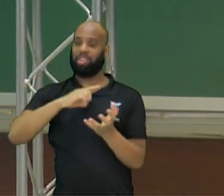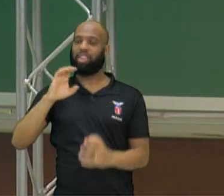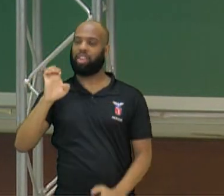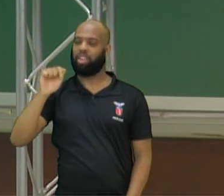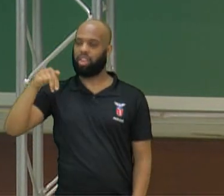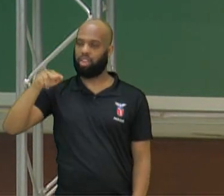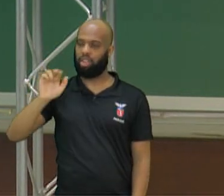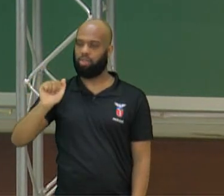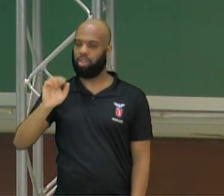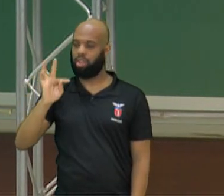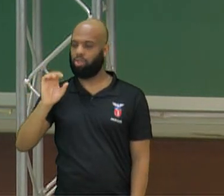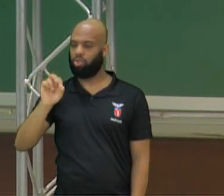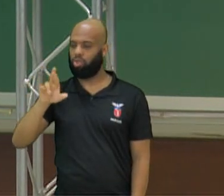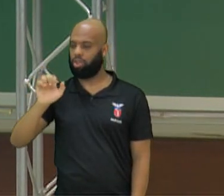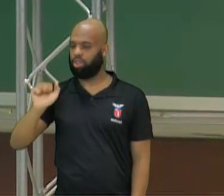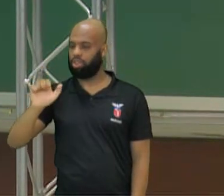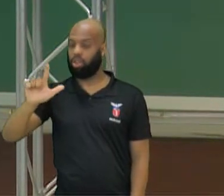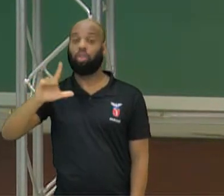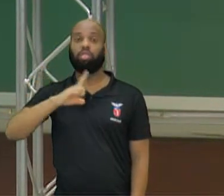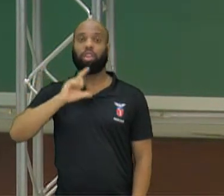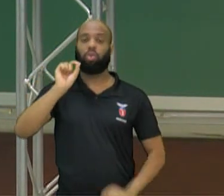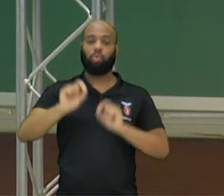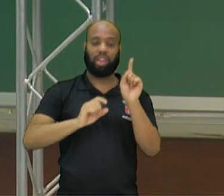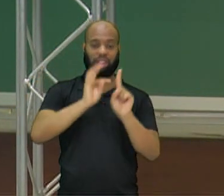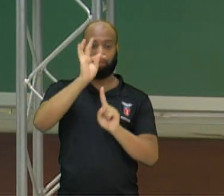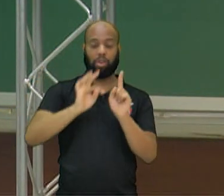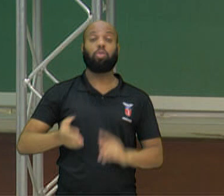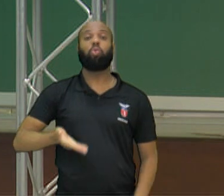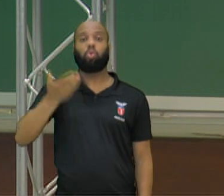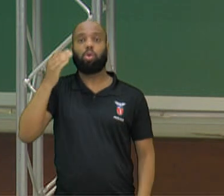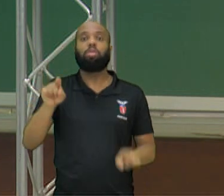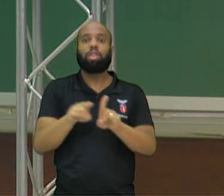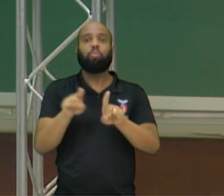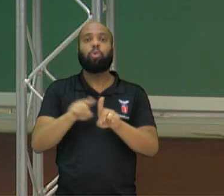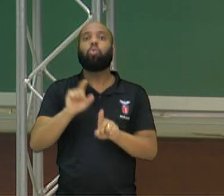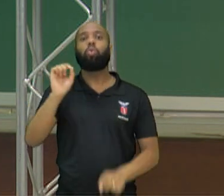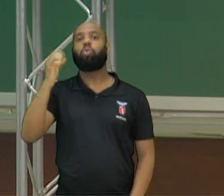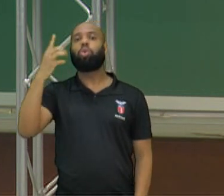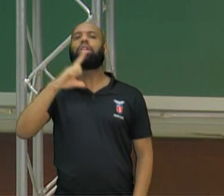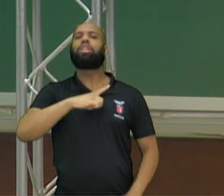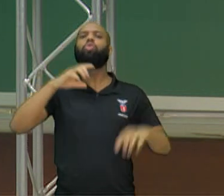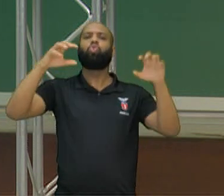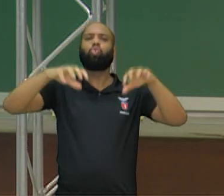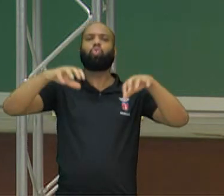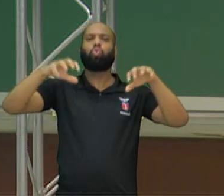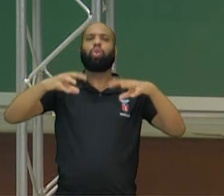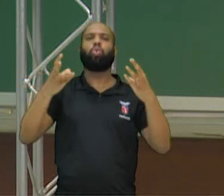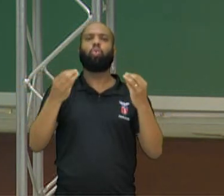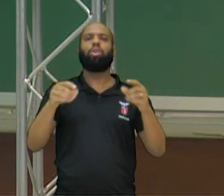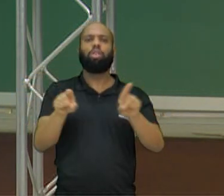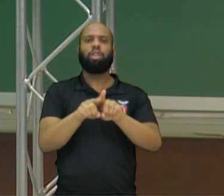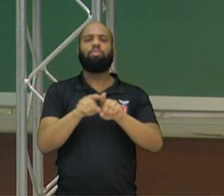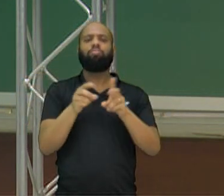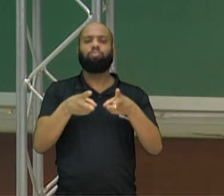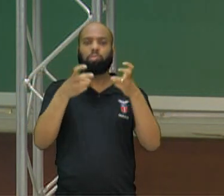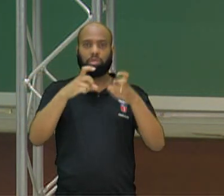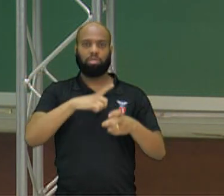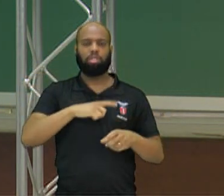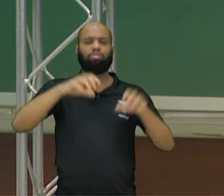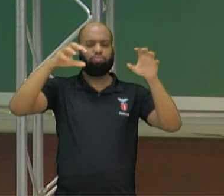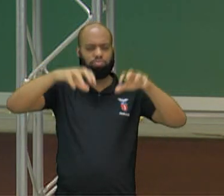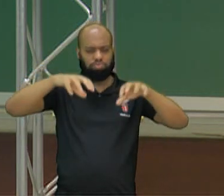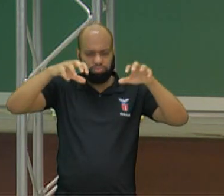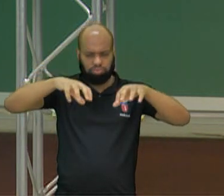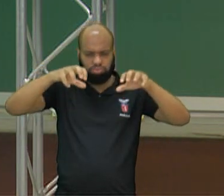áreas com temperaturas bastante elevadas e além das temperaturas serem elevadas, você também vai perceber, estudante, que a quantidade